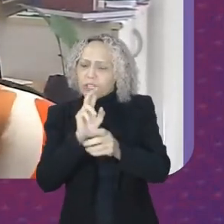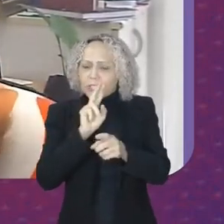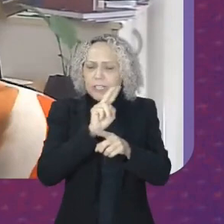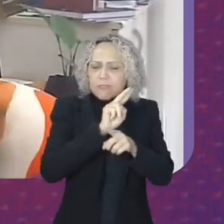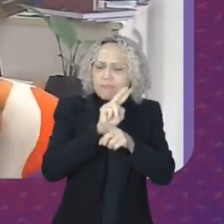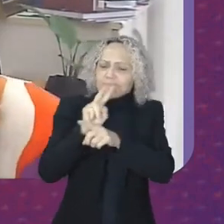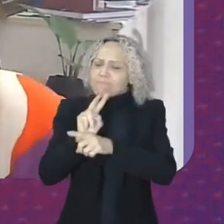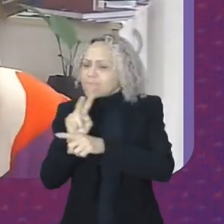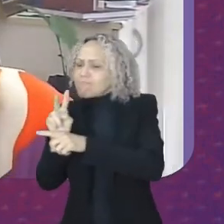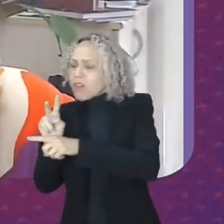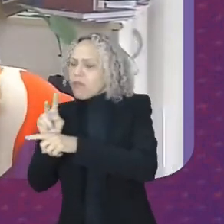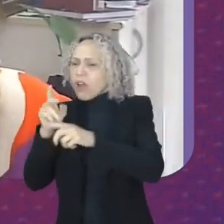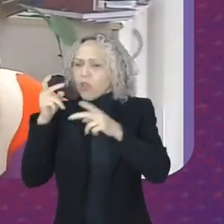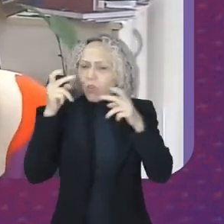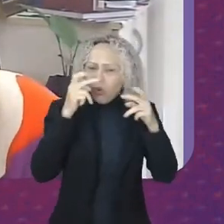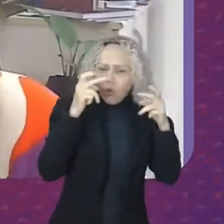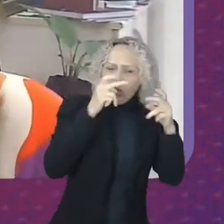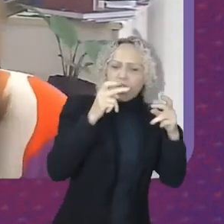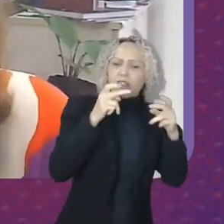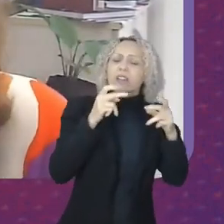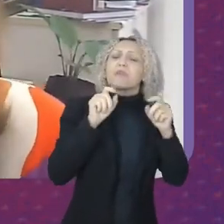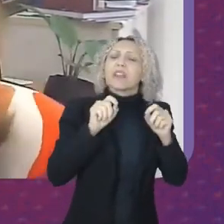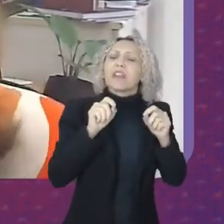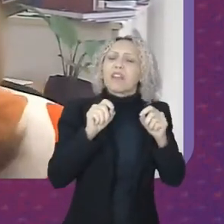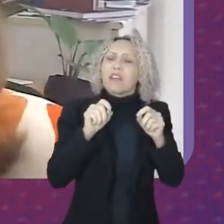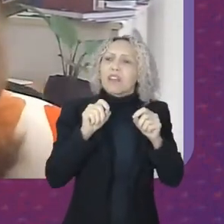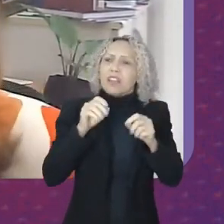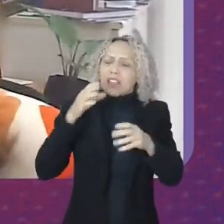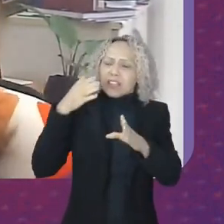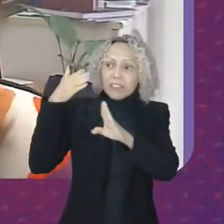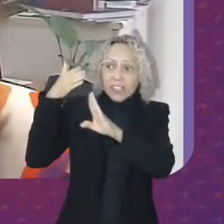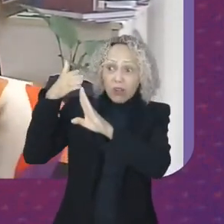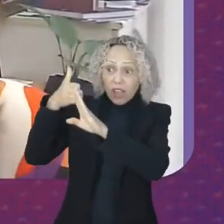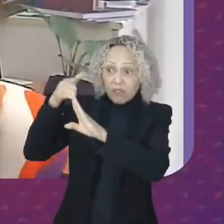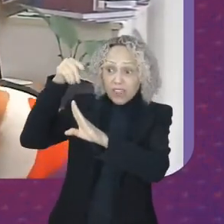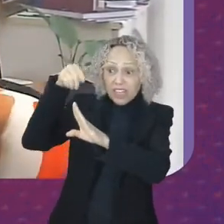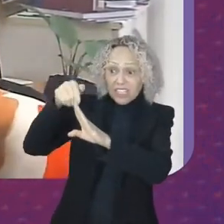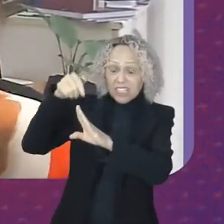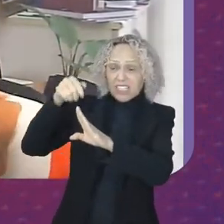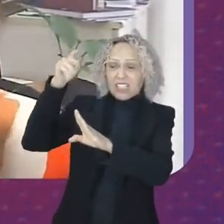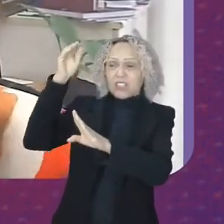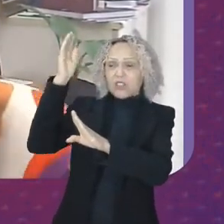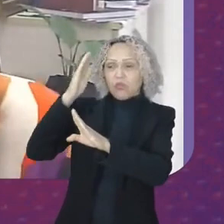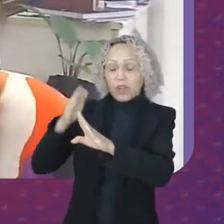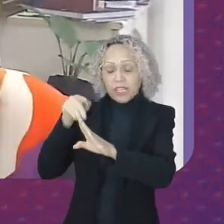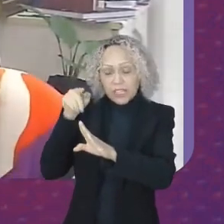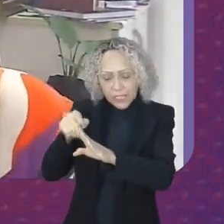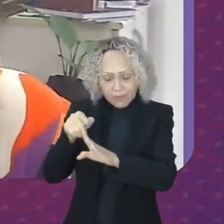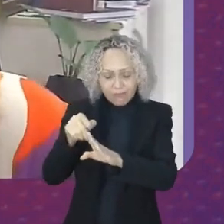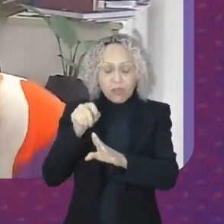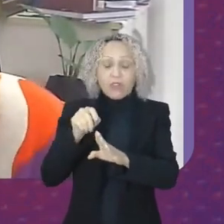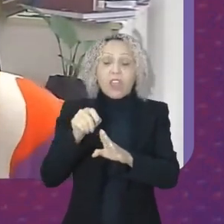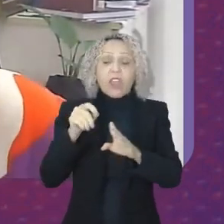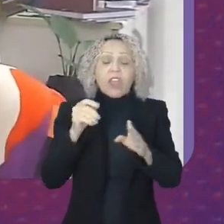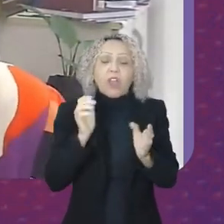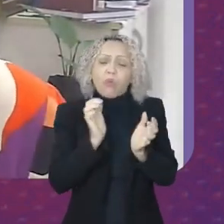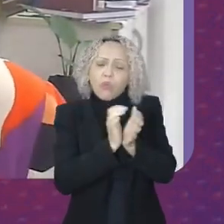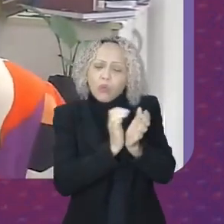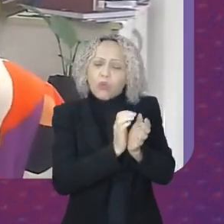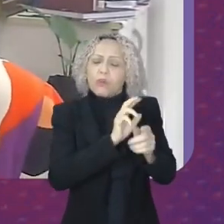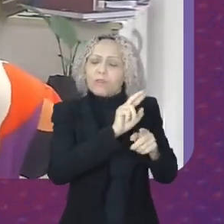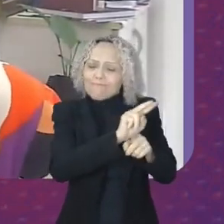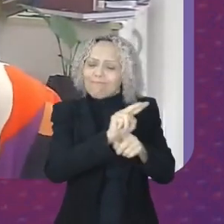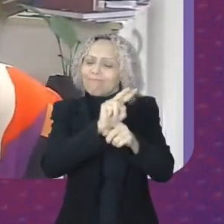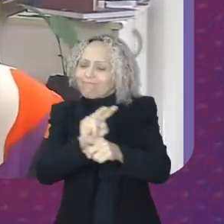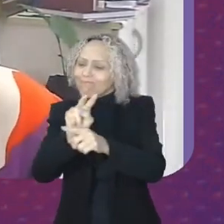no país, para que seja um município, o estado ou o próprio ministério que queira fazer política para as mulheres, que se disponha a fazer política